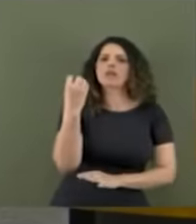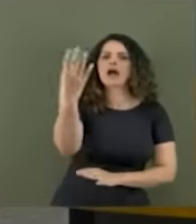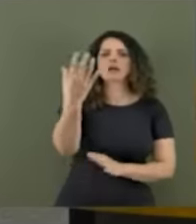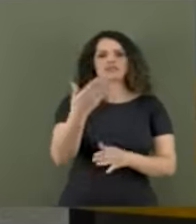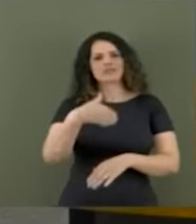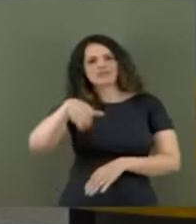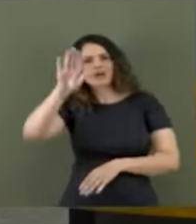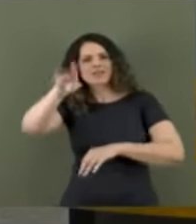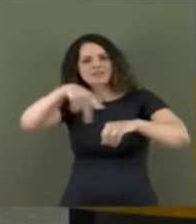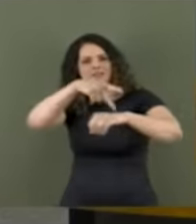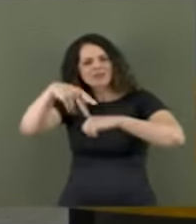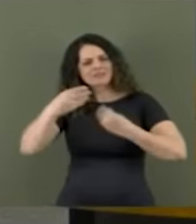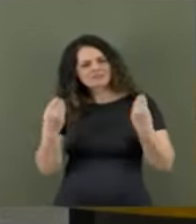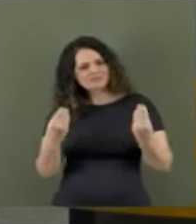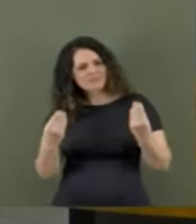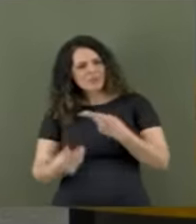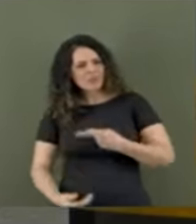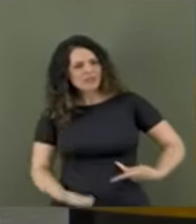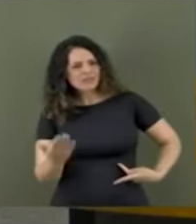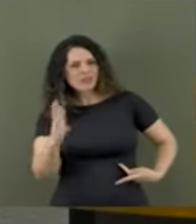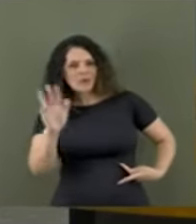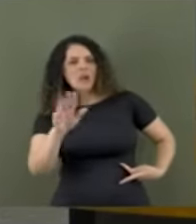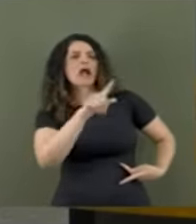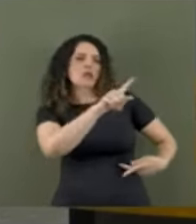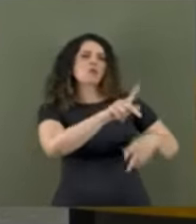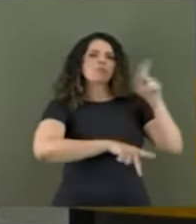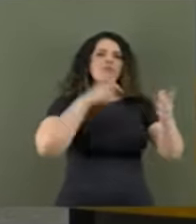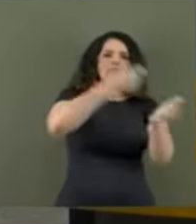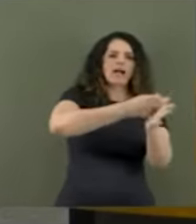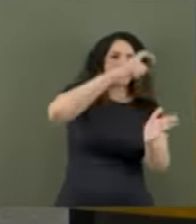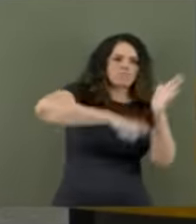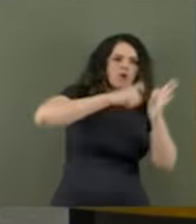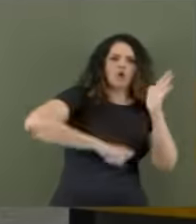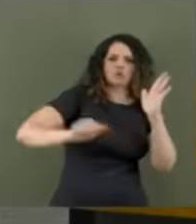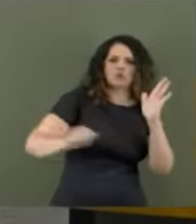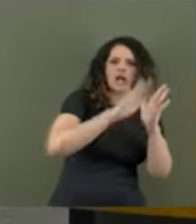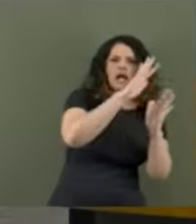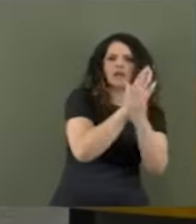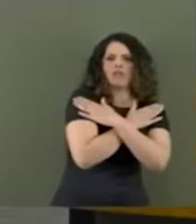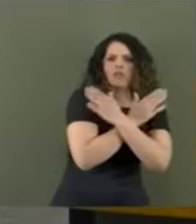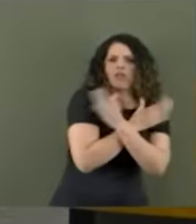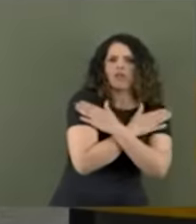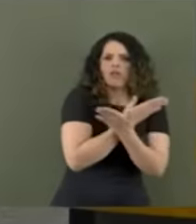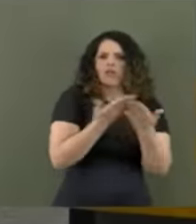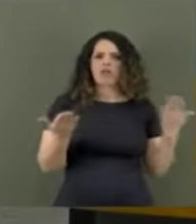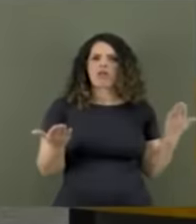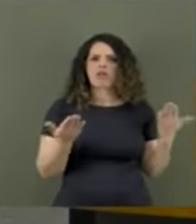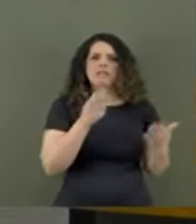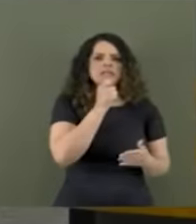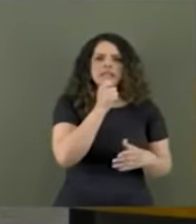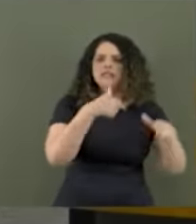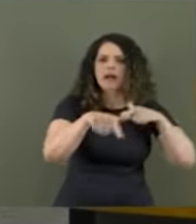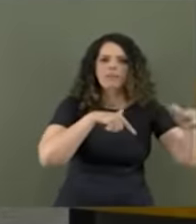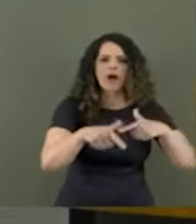da República Enquanto isso a população paga mais imposto fica desempregada e se vê obrigada a ter